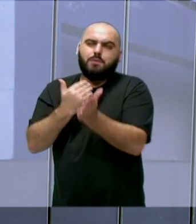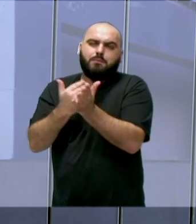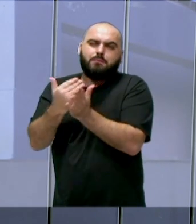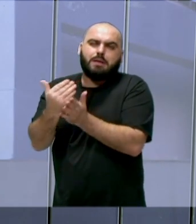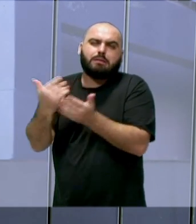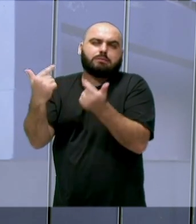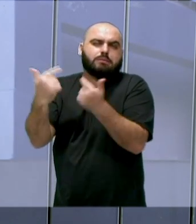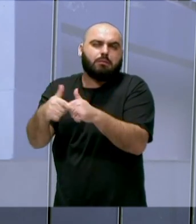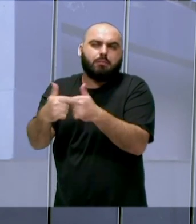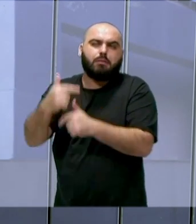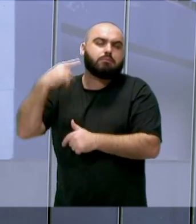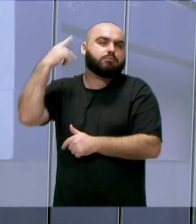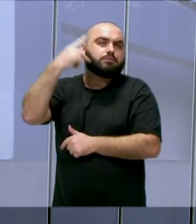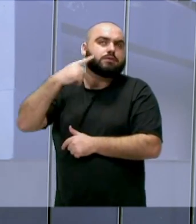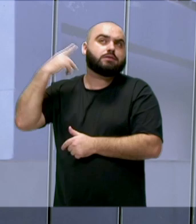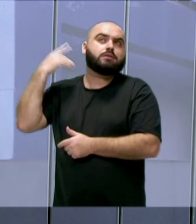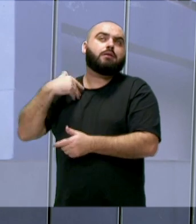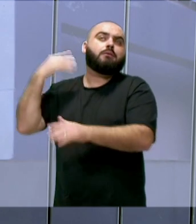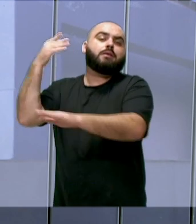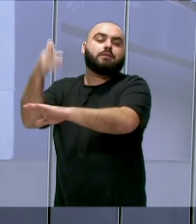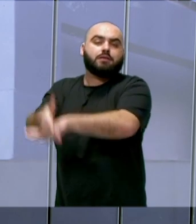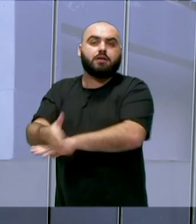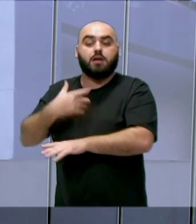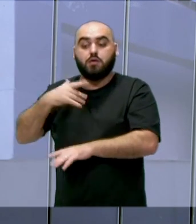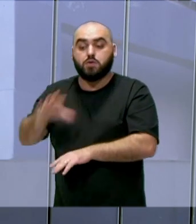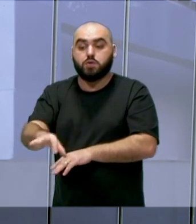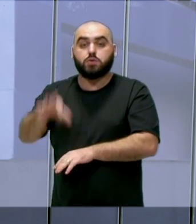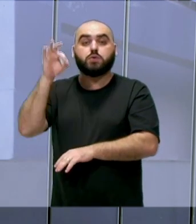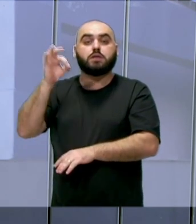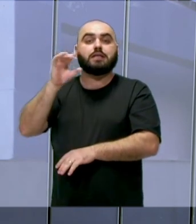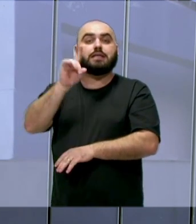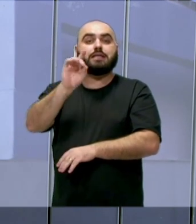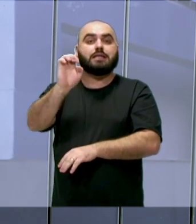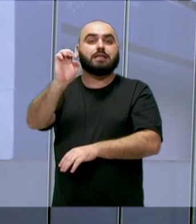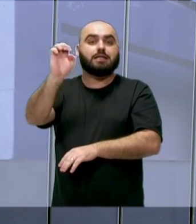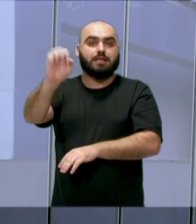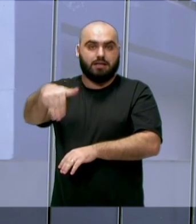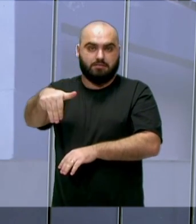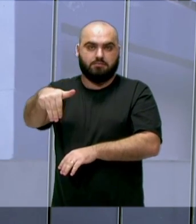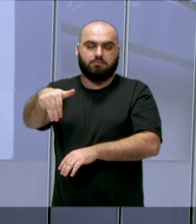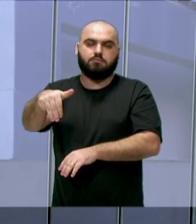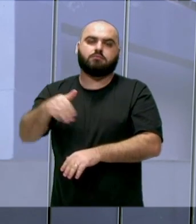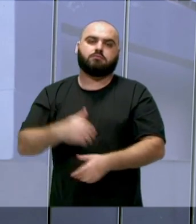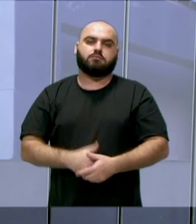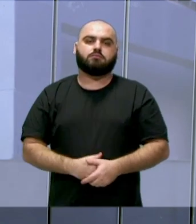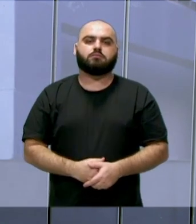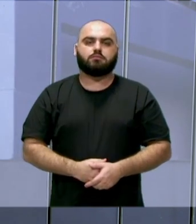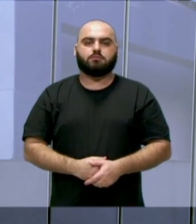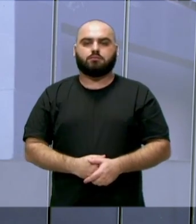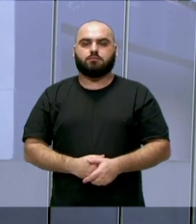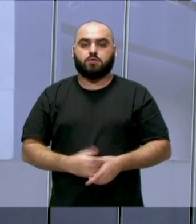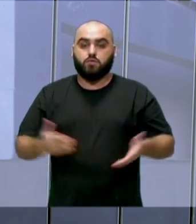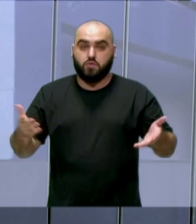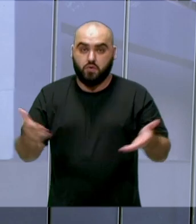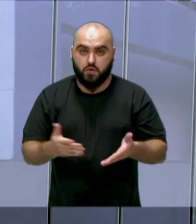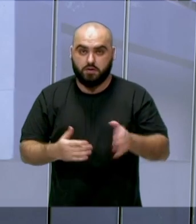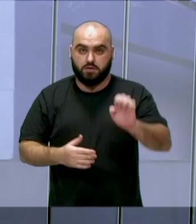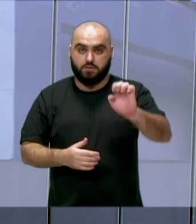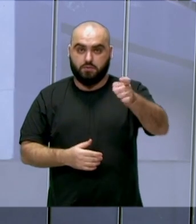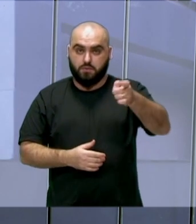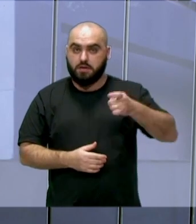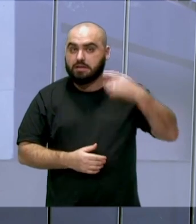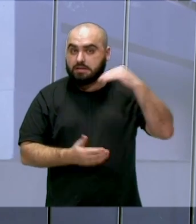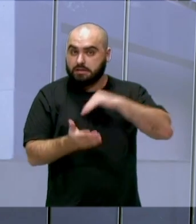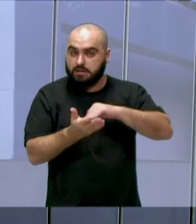política, quando eu entrei na política, foi o caminho que eu escolhi, né? DEM e time. Hoje, o nosso